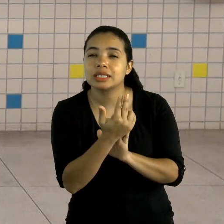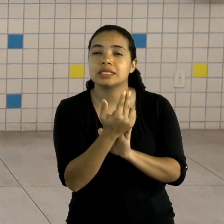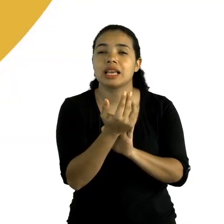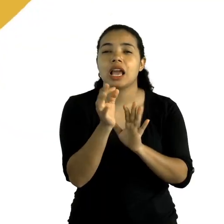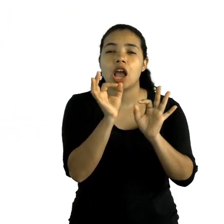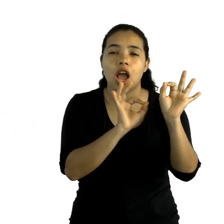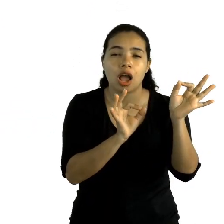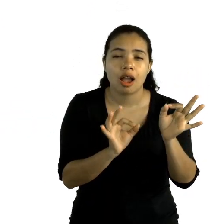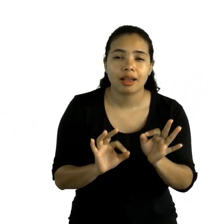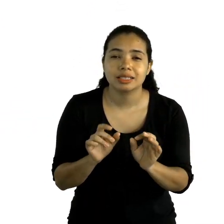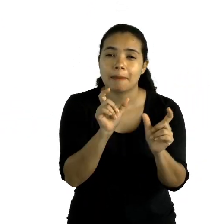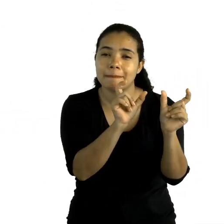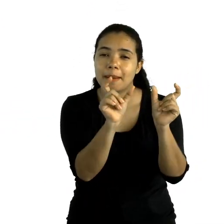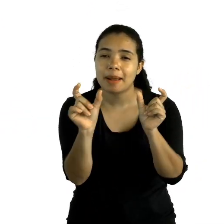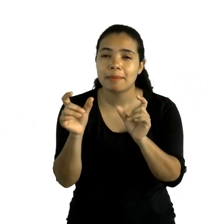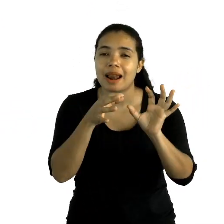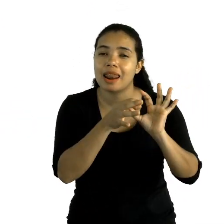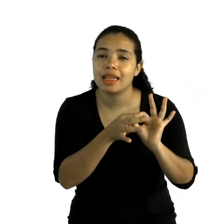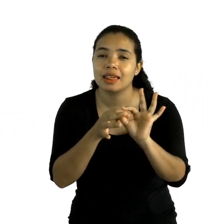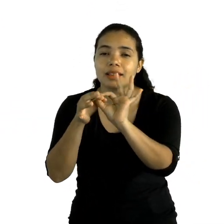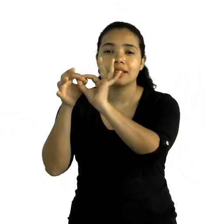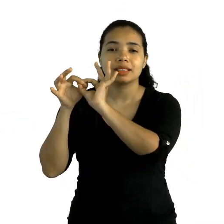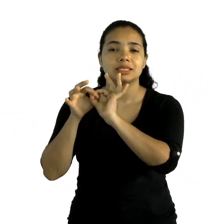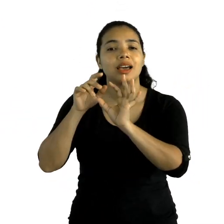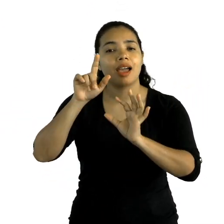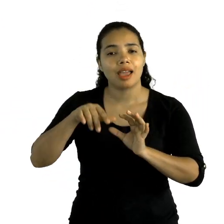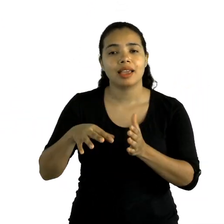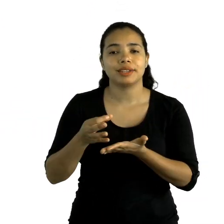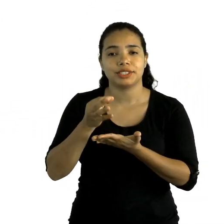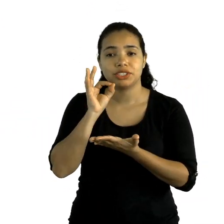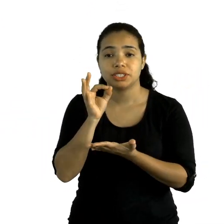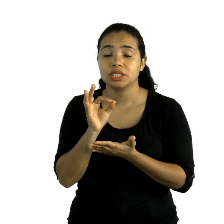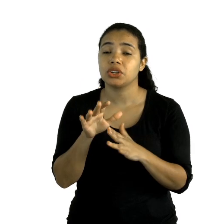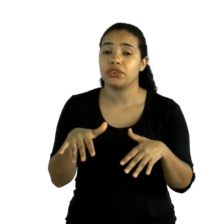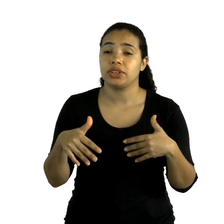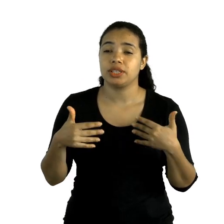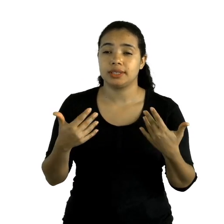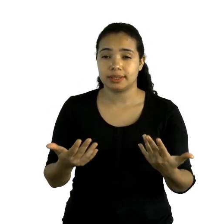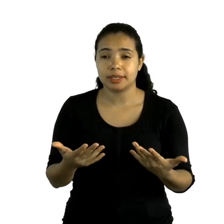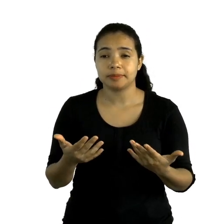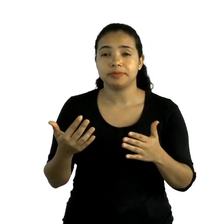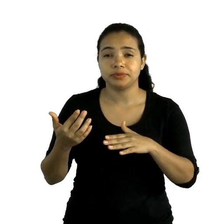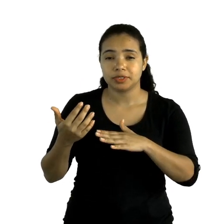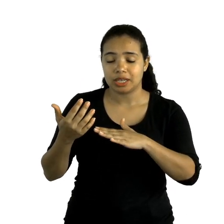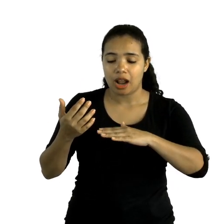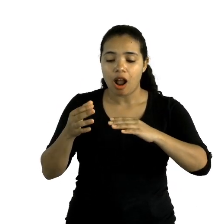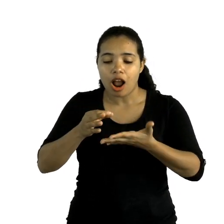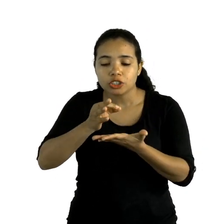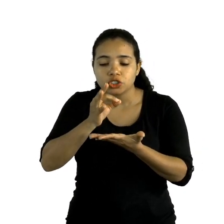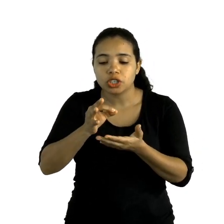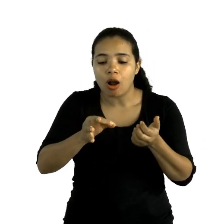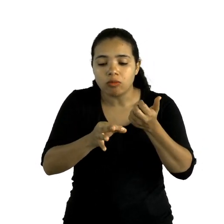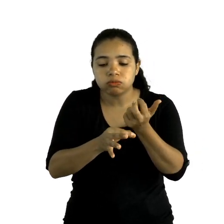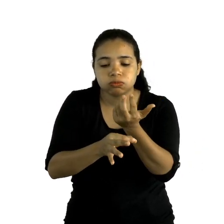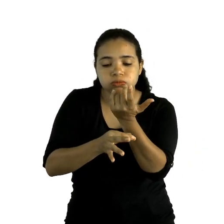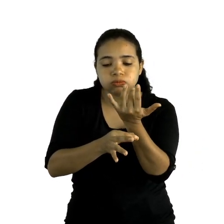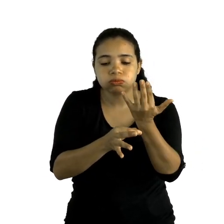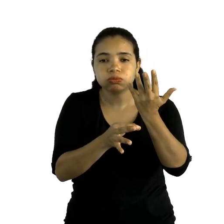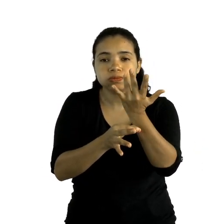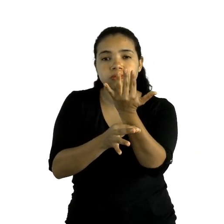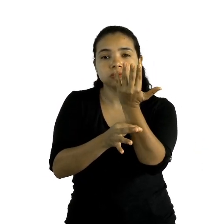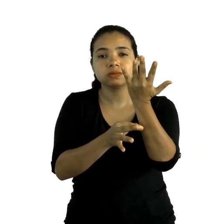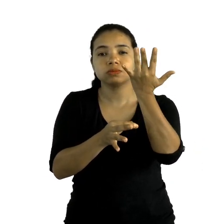das palavras formam essa xícara. E essa fumacinha subindo na xícara, o que